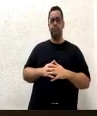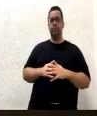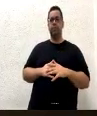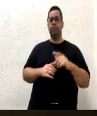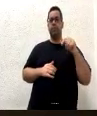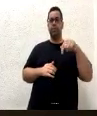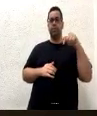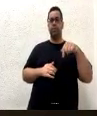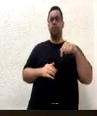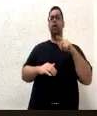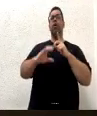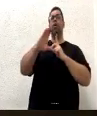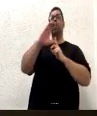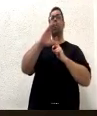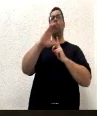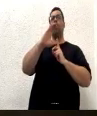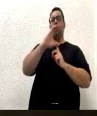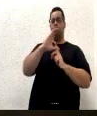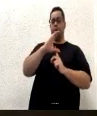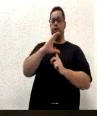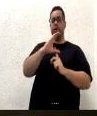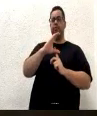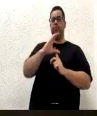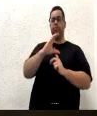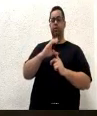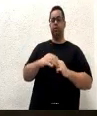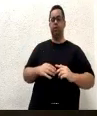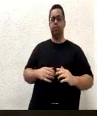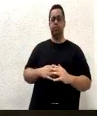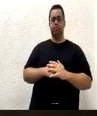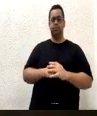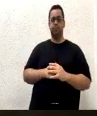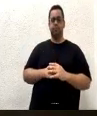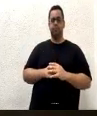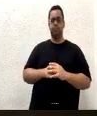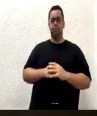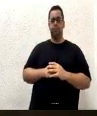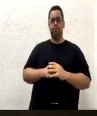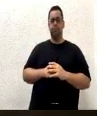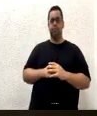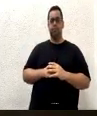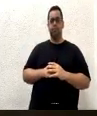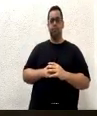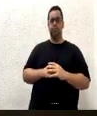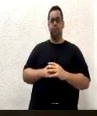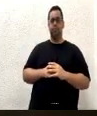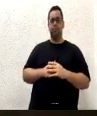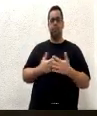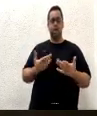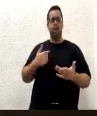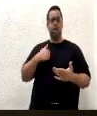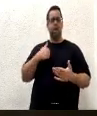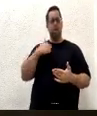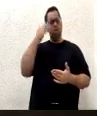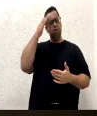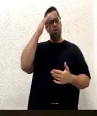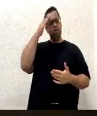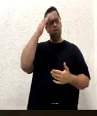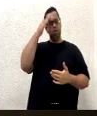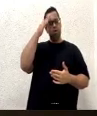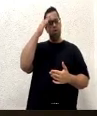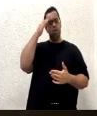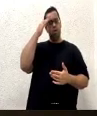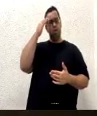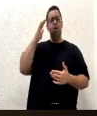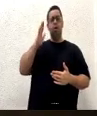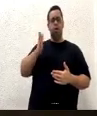Cordeirópolis, com a chuva tudo, com o agravamento, matos crescendo, nós sabemos, no município, e apesar